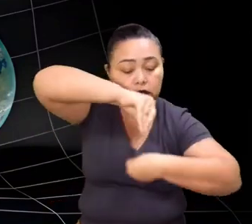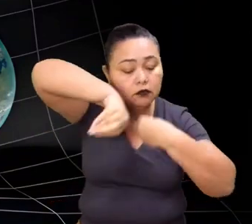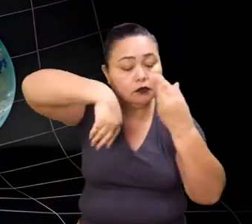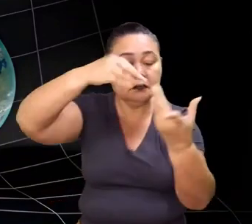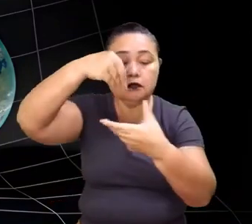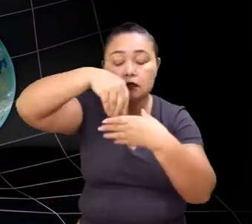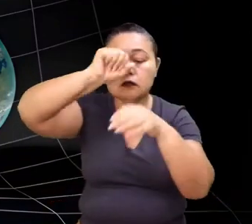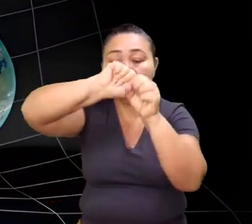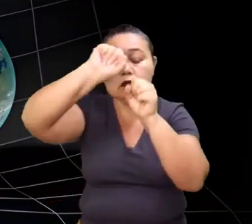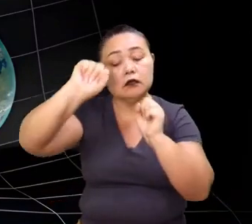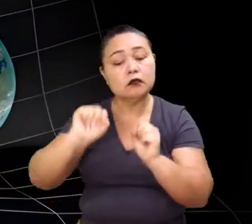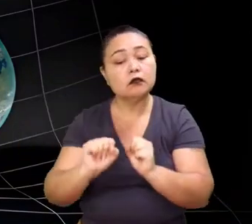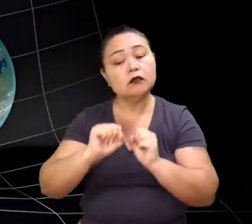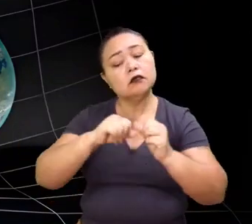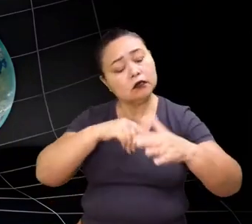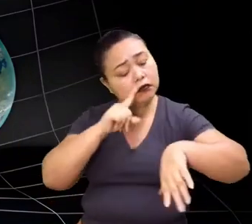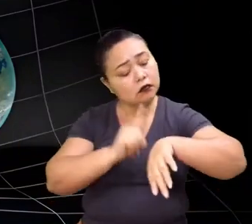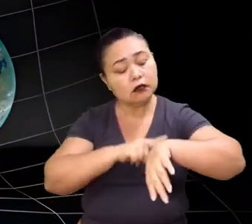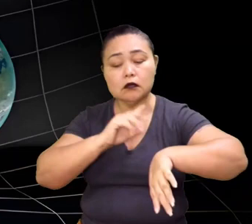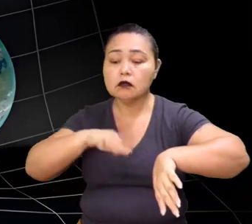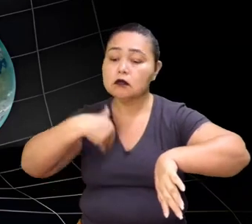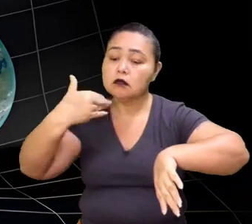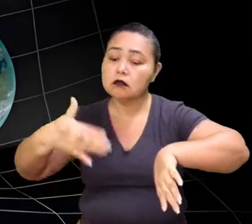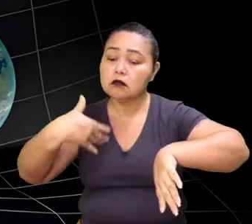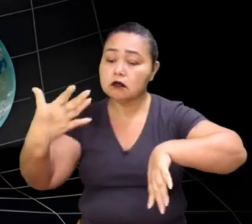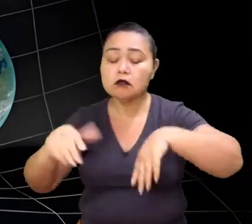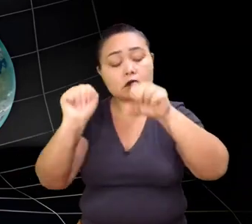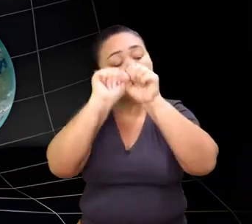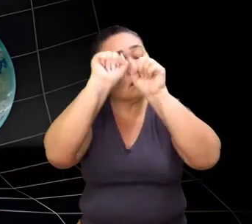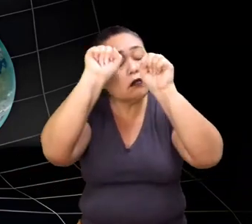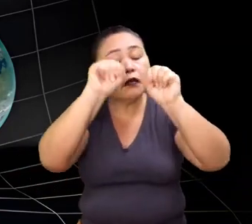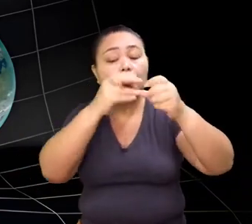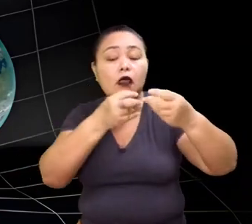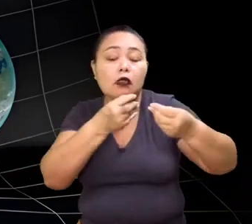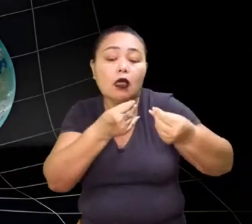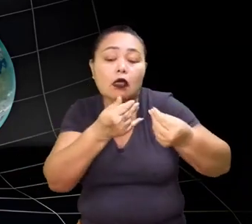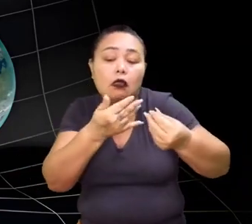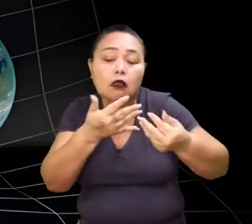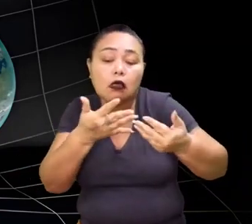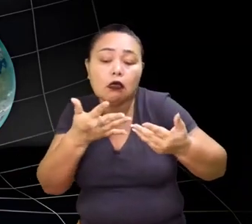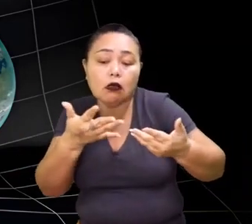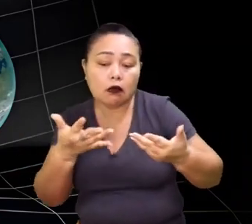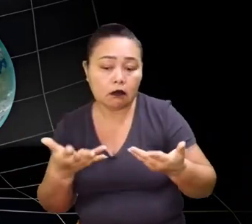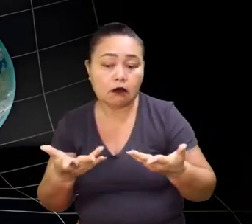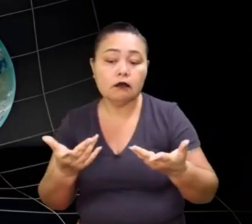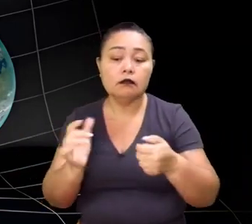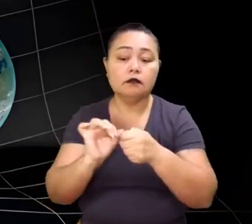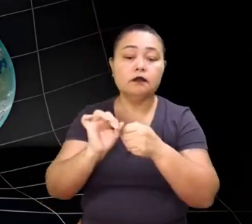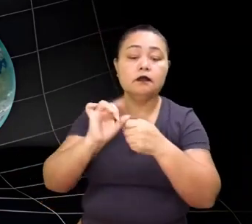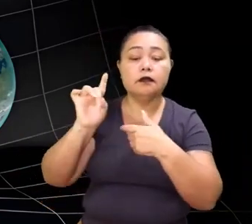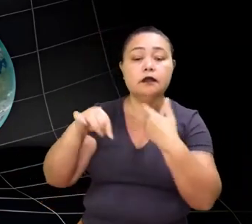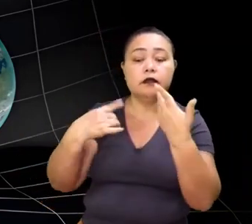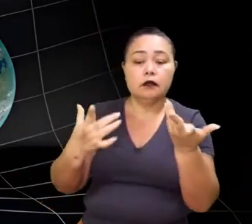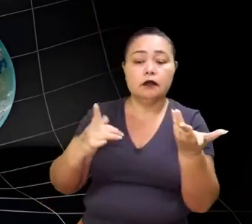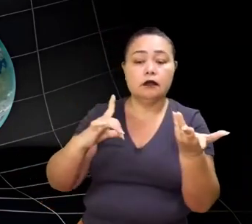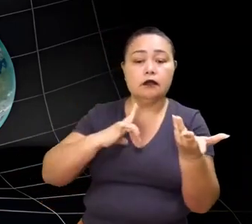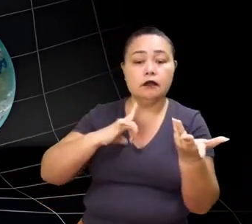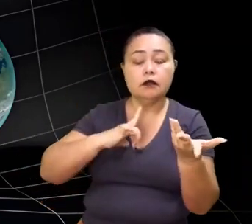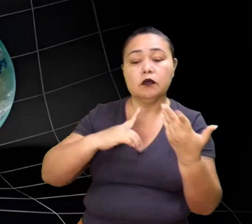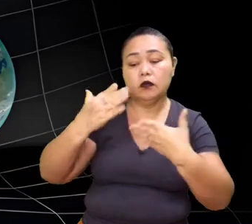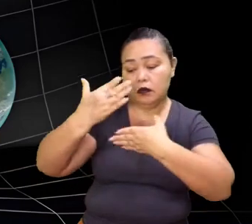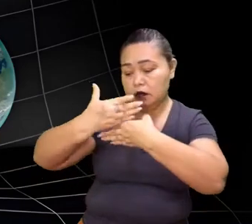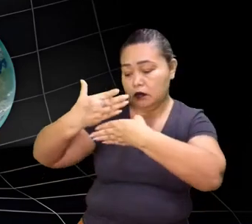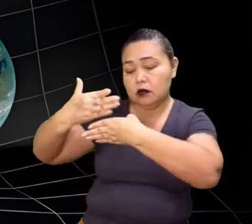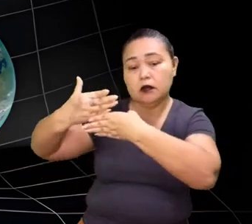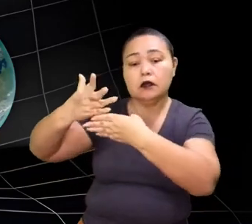com passar do tempo os sistemas vão se degradando né e mudando ou mudando inclusive porque os tijolos